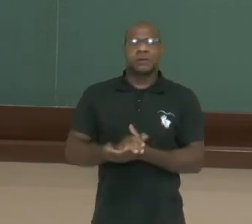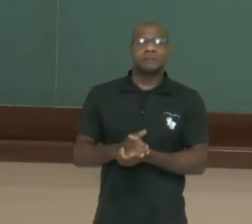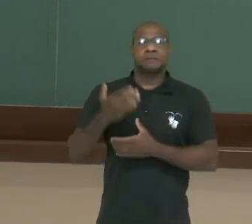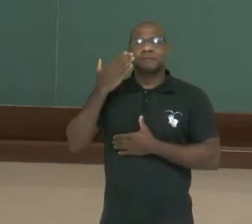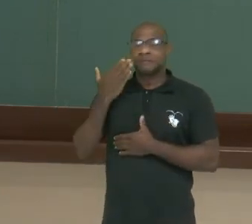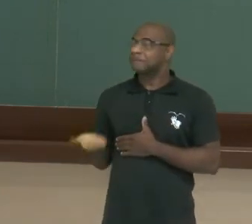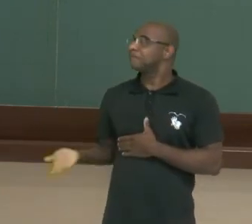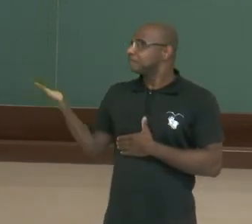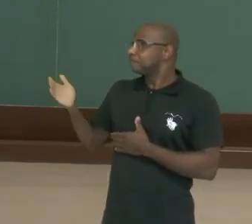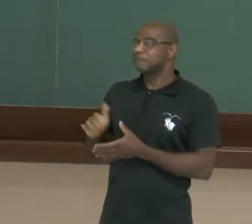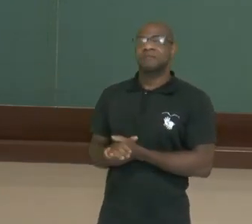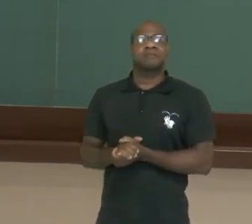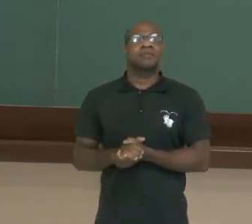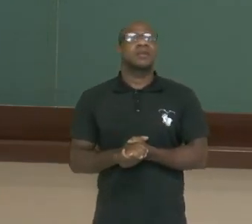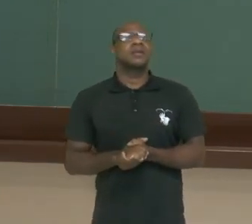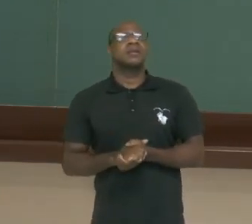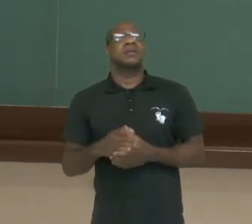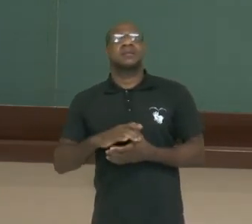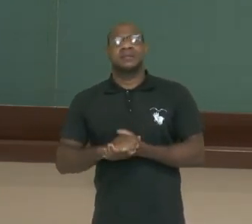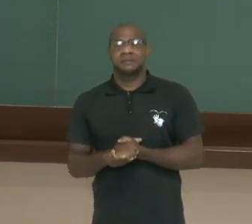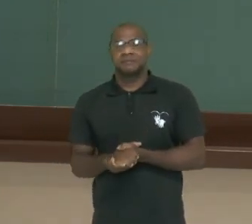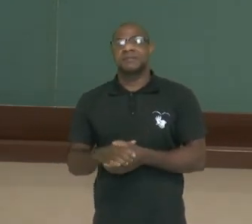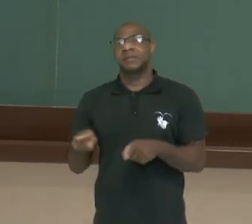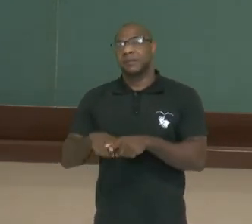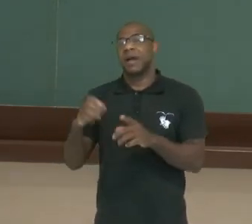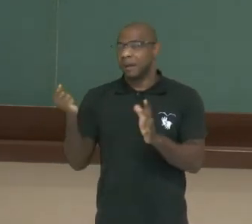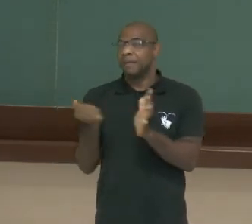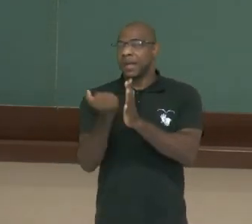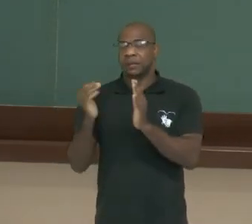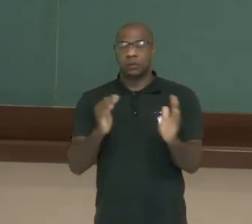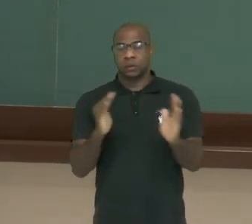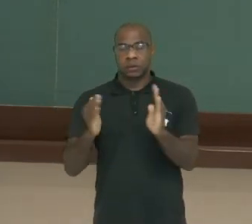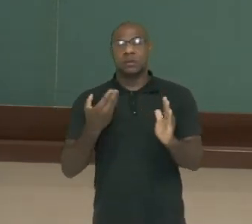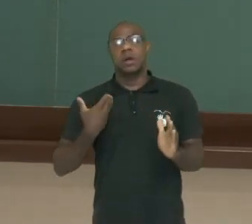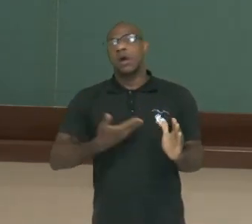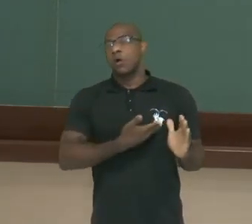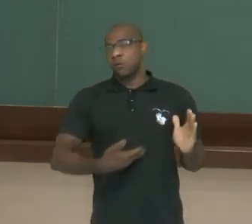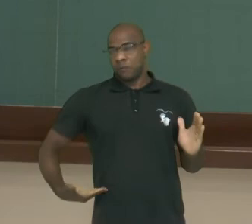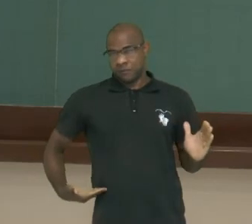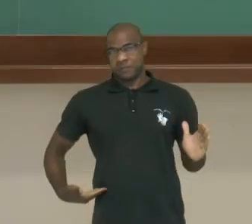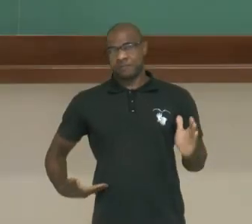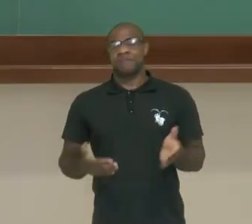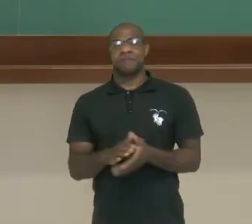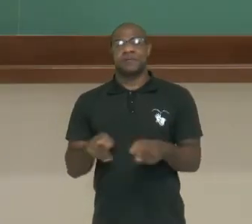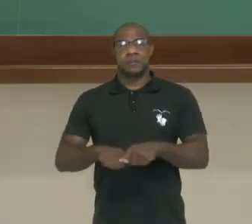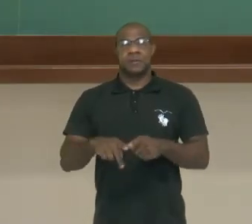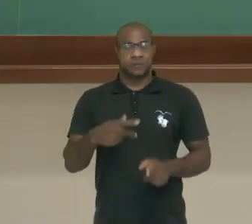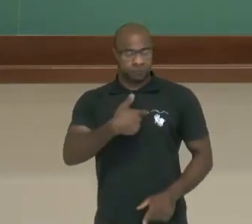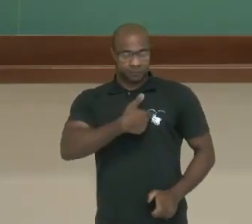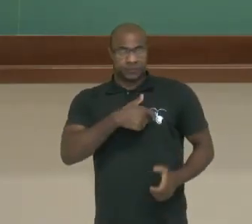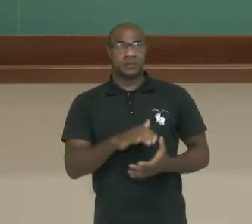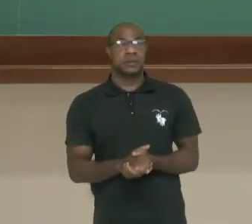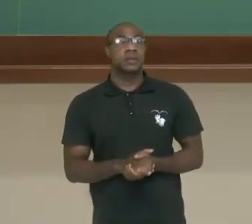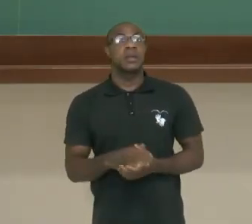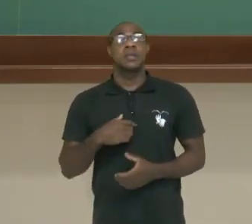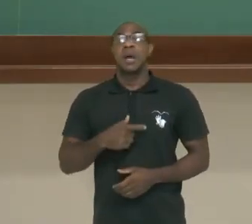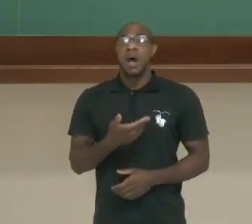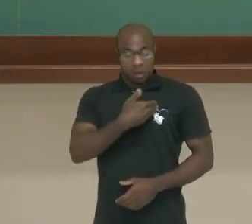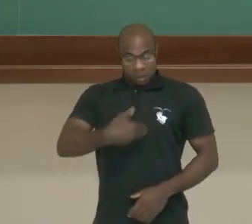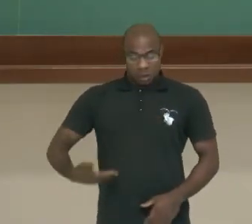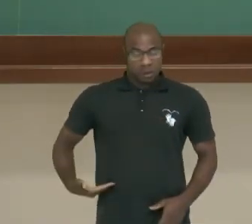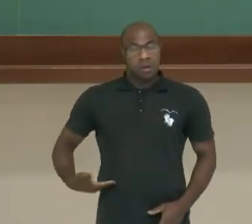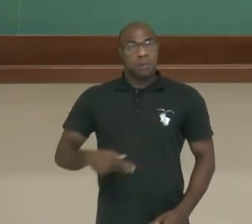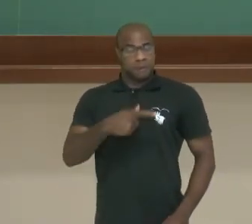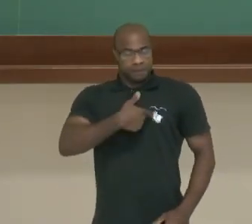oposição ao seu governo, foi uma marca também do segundo governo de Getúlio Vargas. Então, Getúlio Vargas, eleito presidente